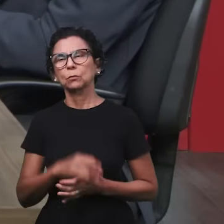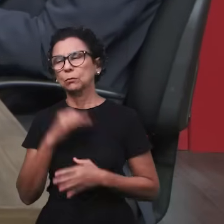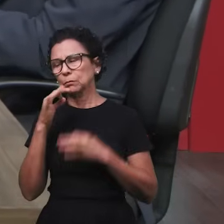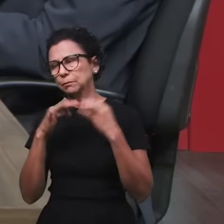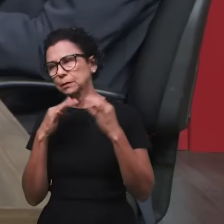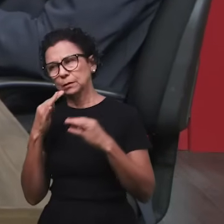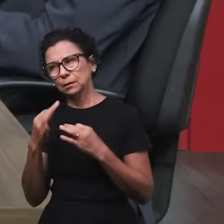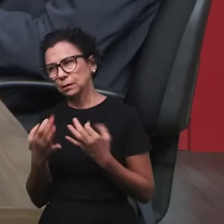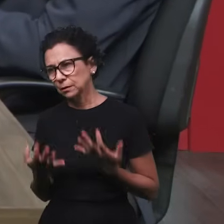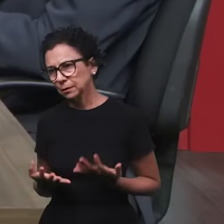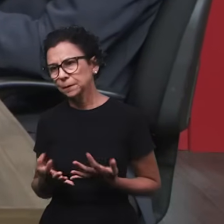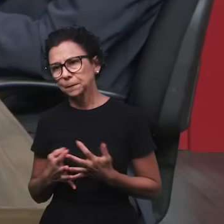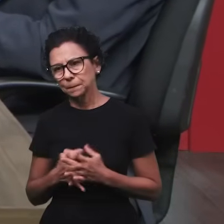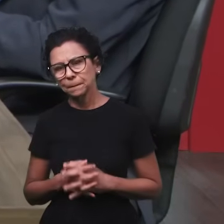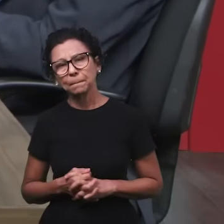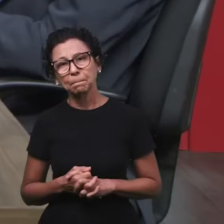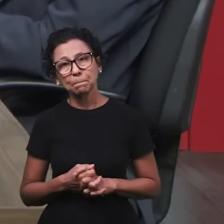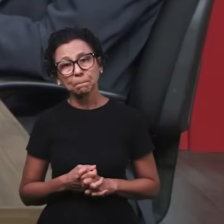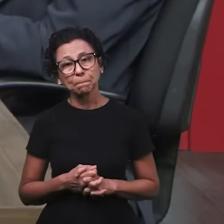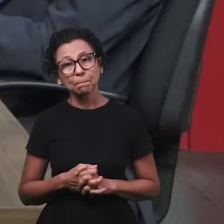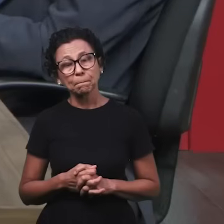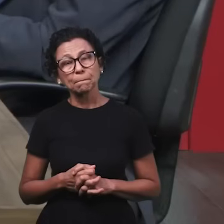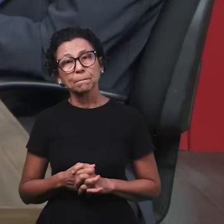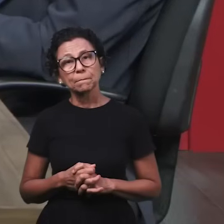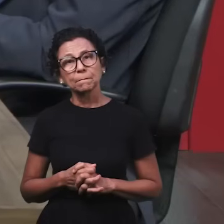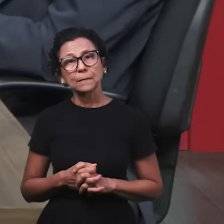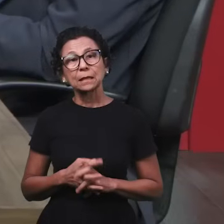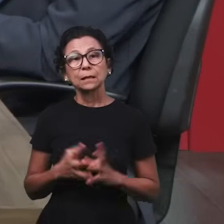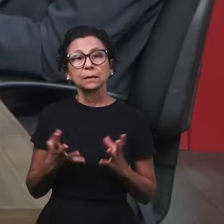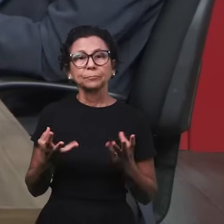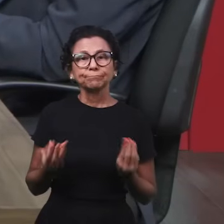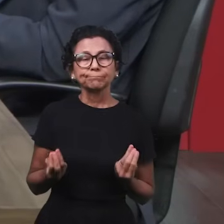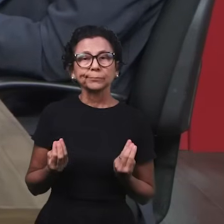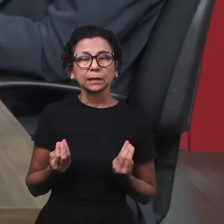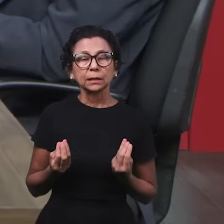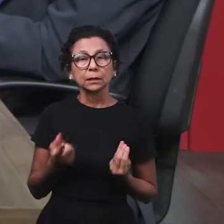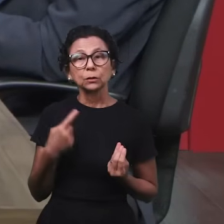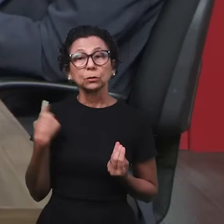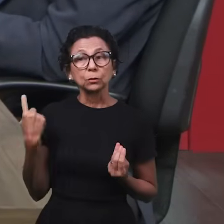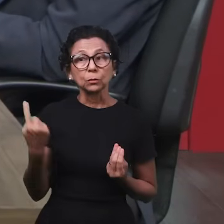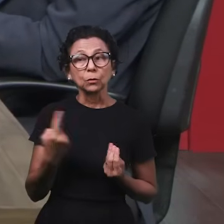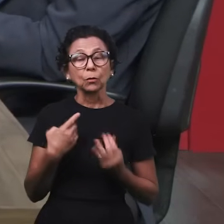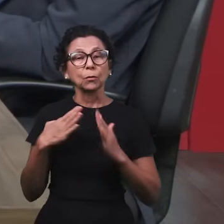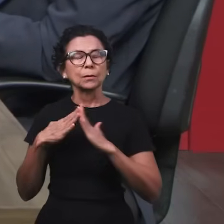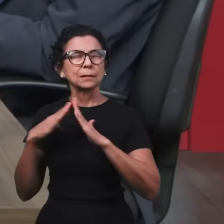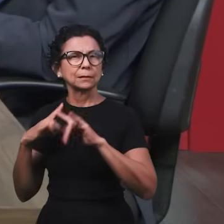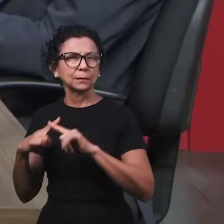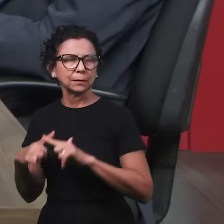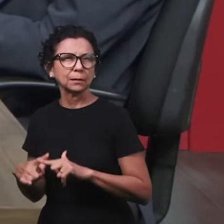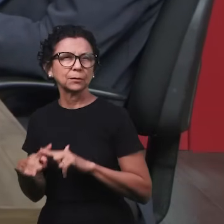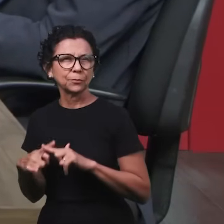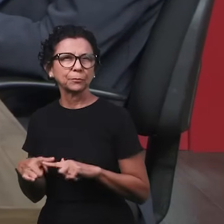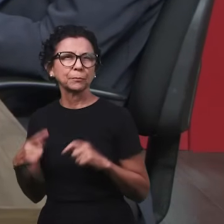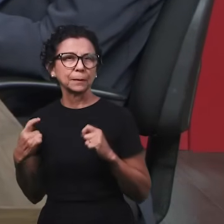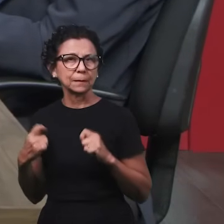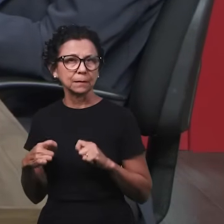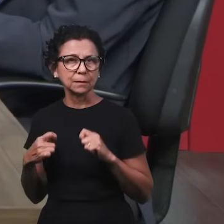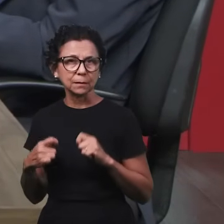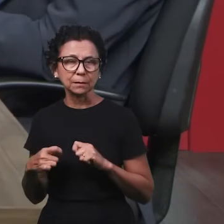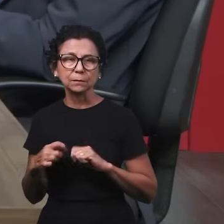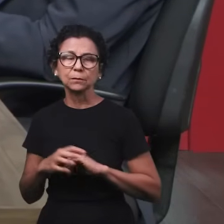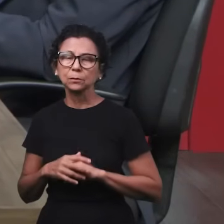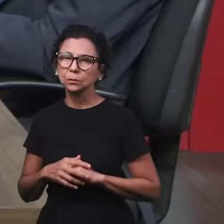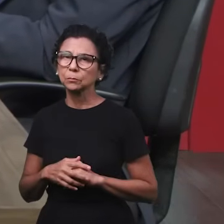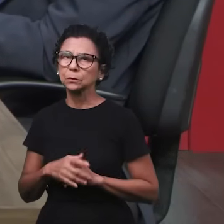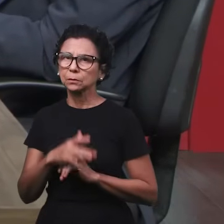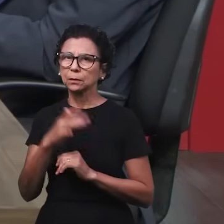né? Não só da importância do assunto, né? Mas daquilo que nós, como igreja, né? Nós precisamos estar guardados, né?